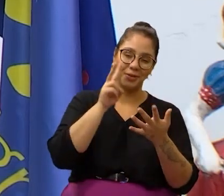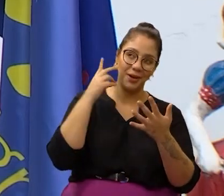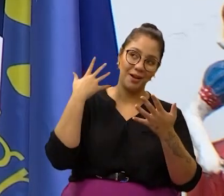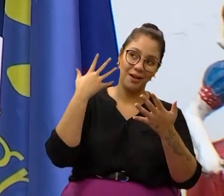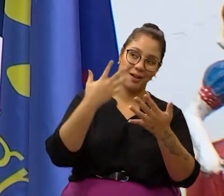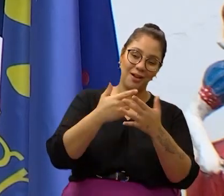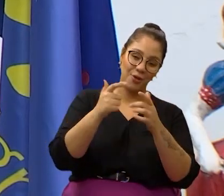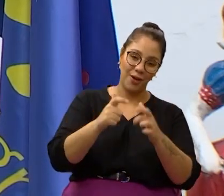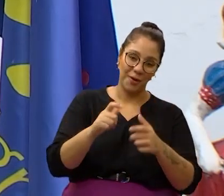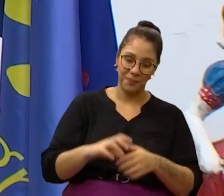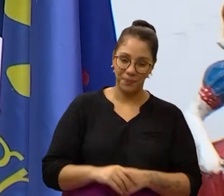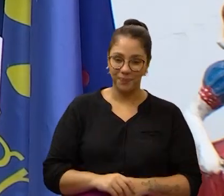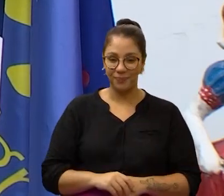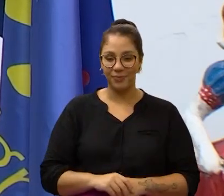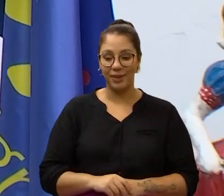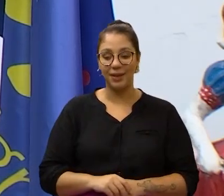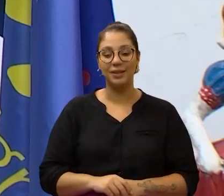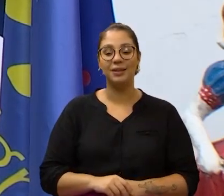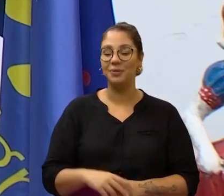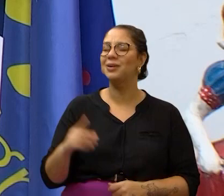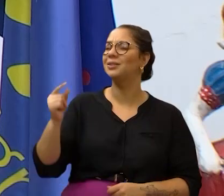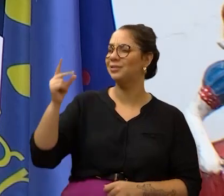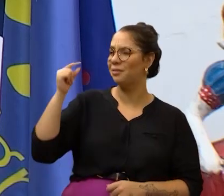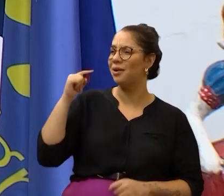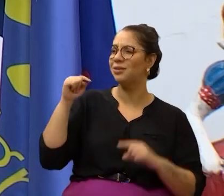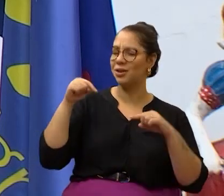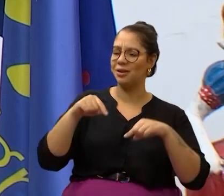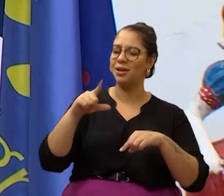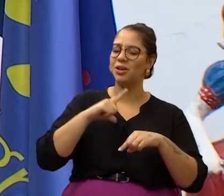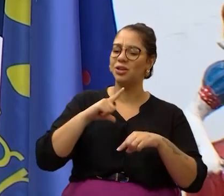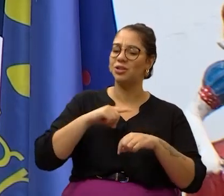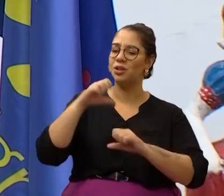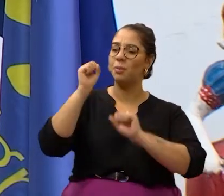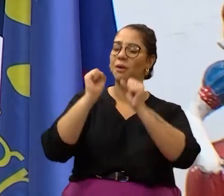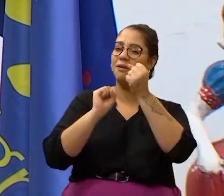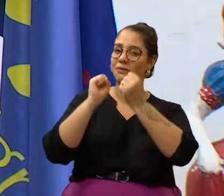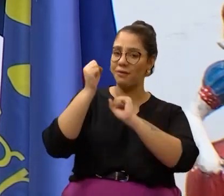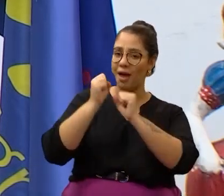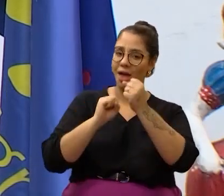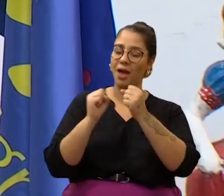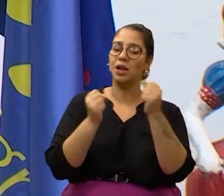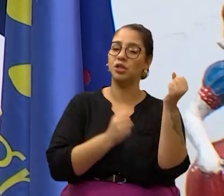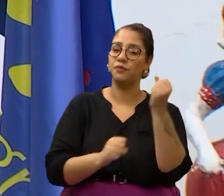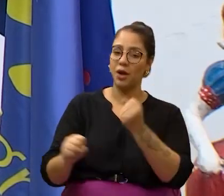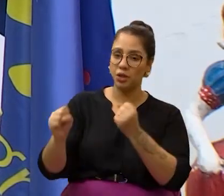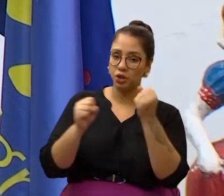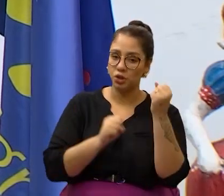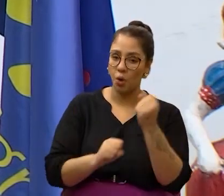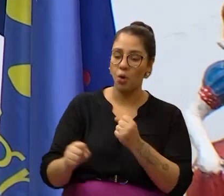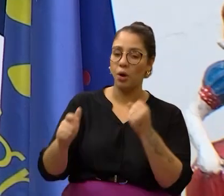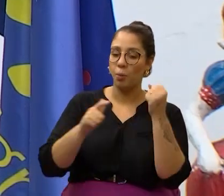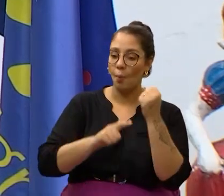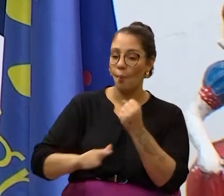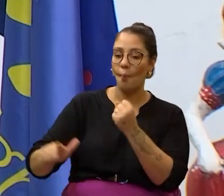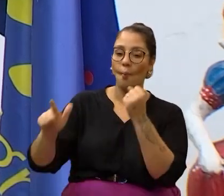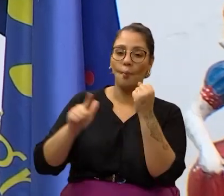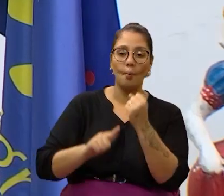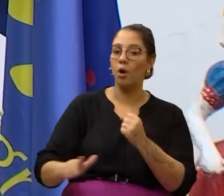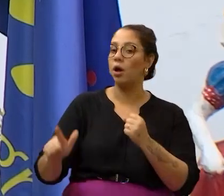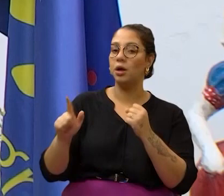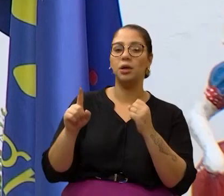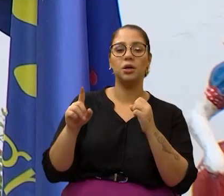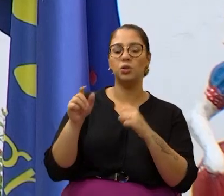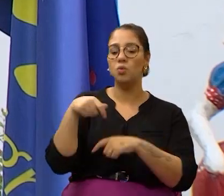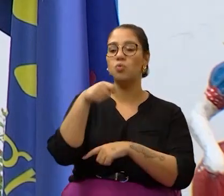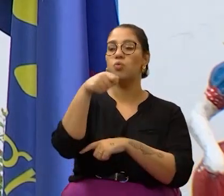espaço. Antigamente, a gente tinha aqui no Instituto uma fábrica de vassouras, rodo, espanadores,